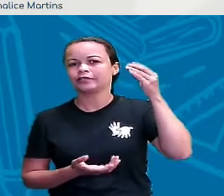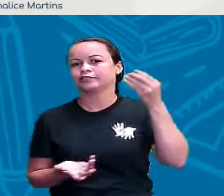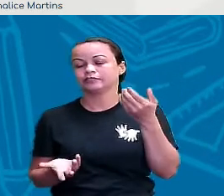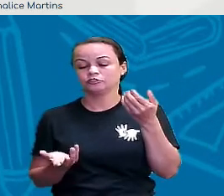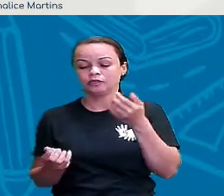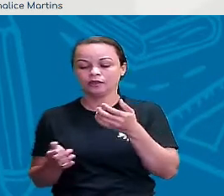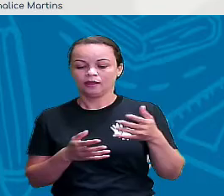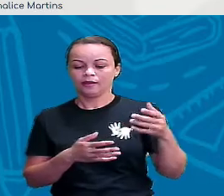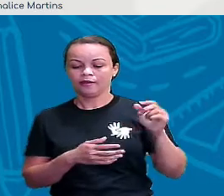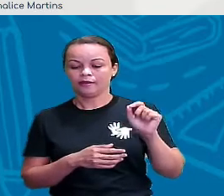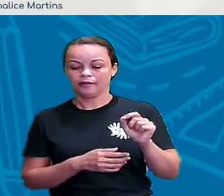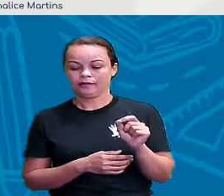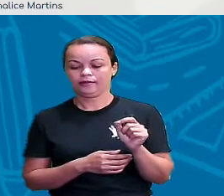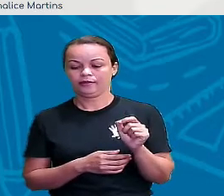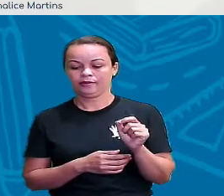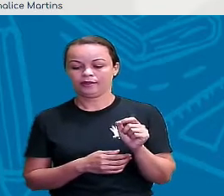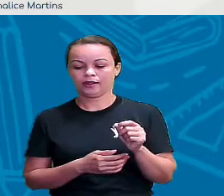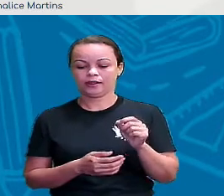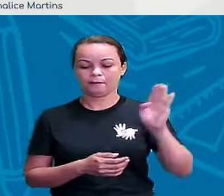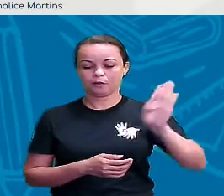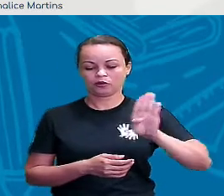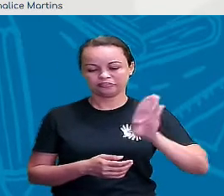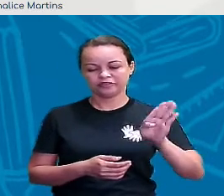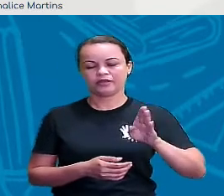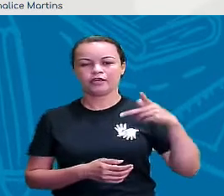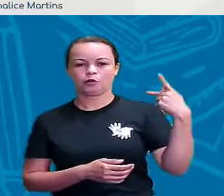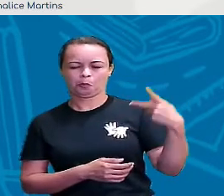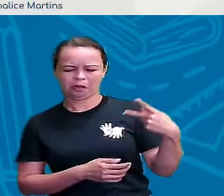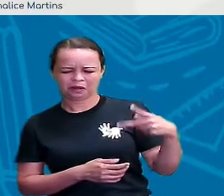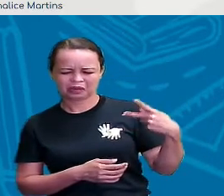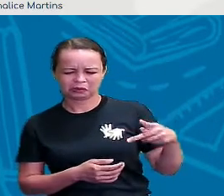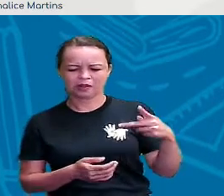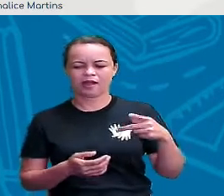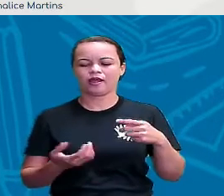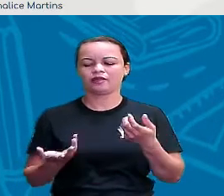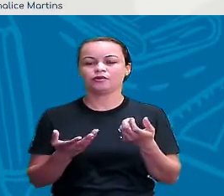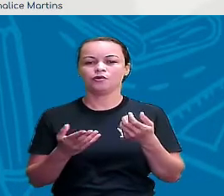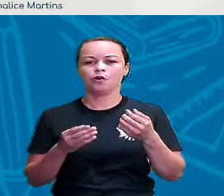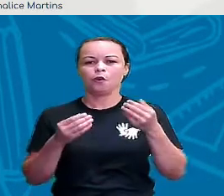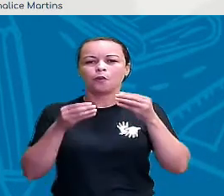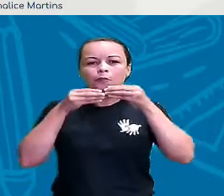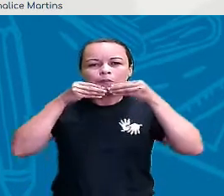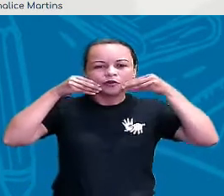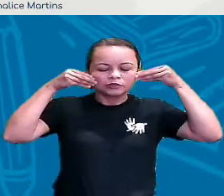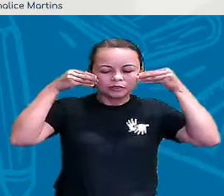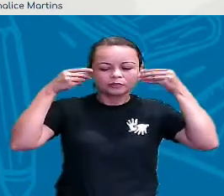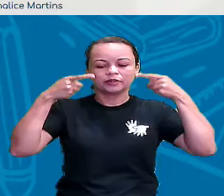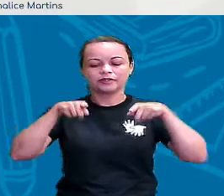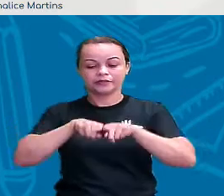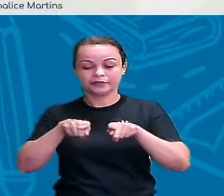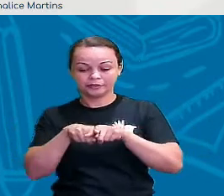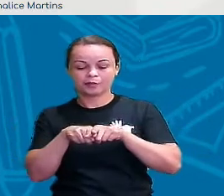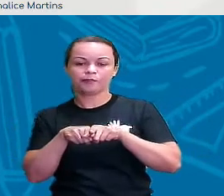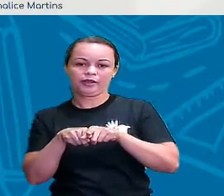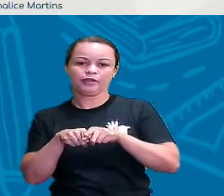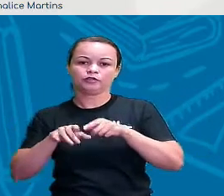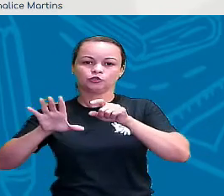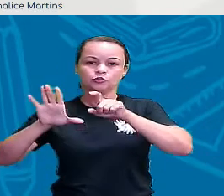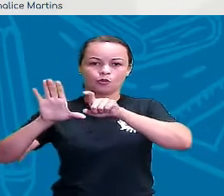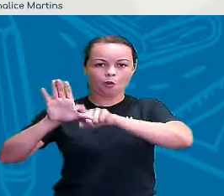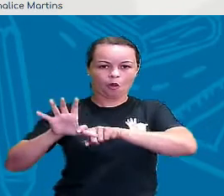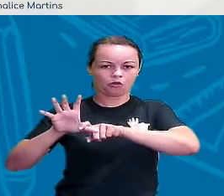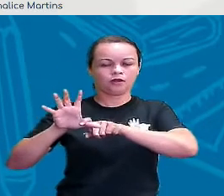paraguaios, moçambicanos e angolanos. Eles vêm para trabalhar, estudar e realizar os